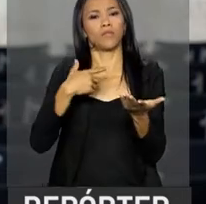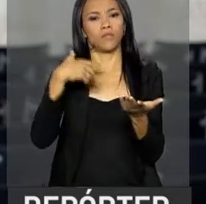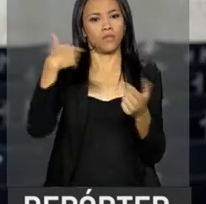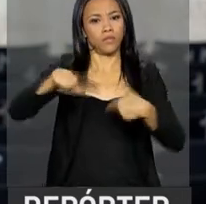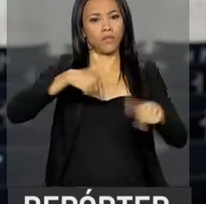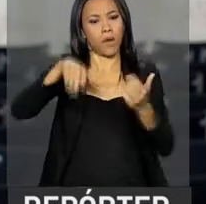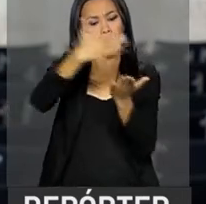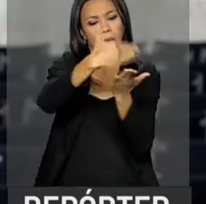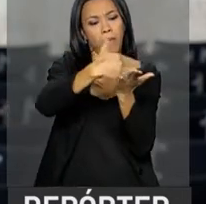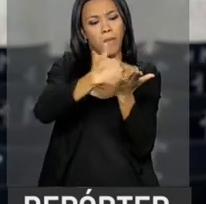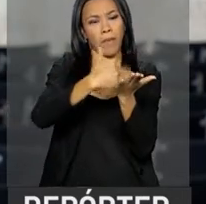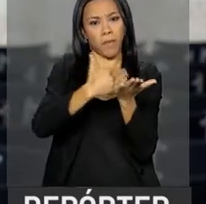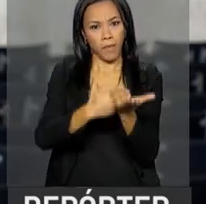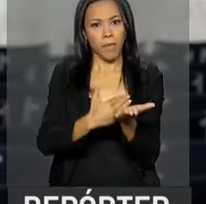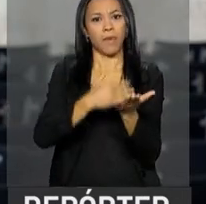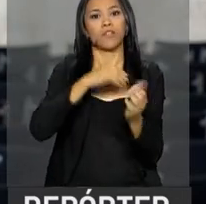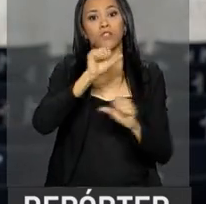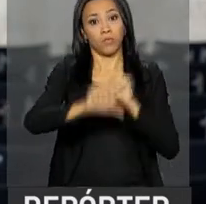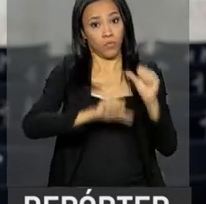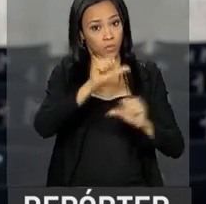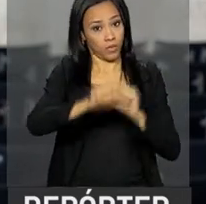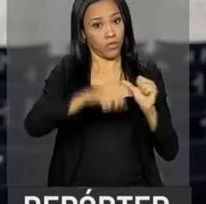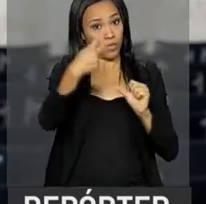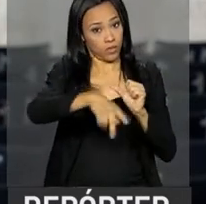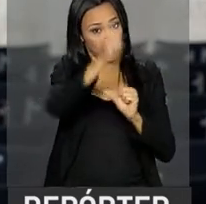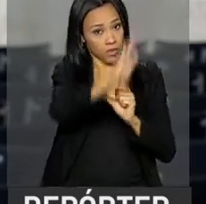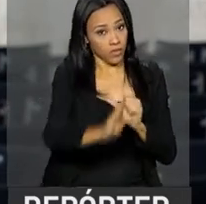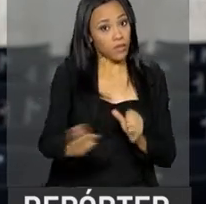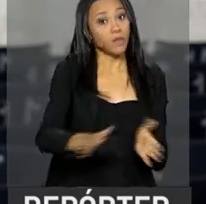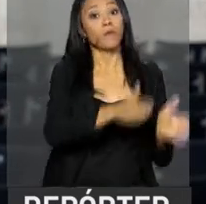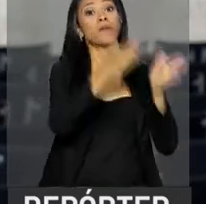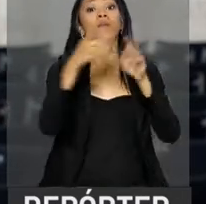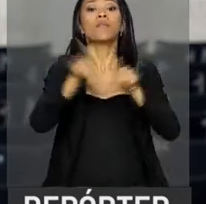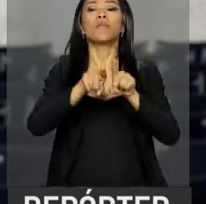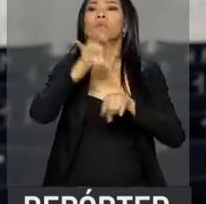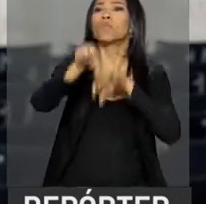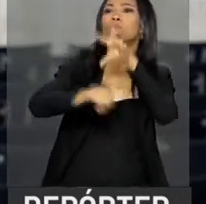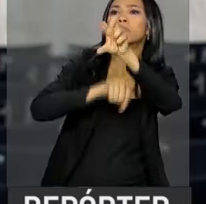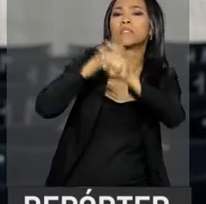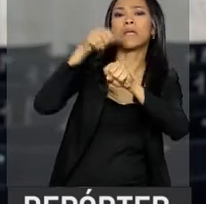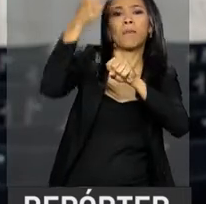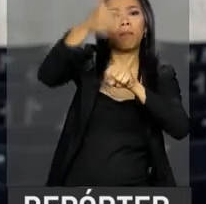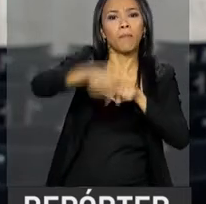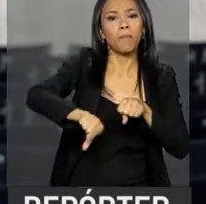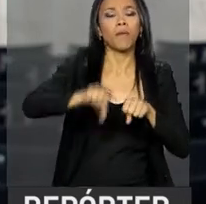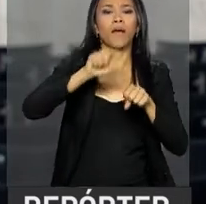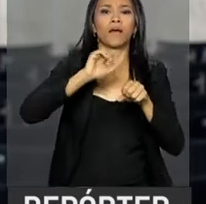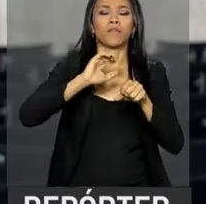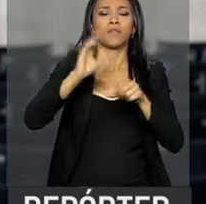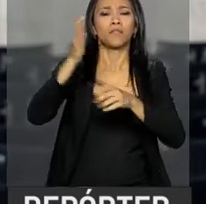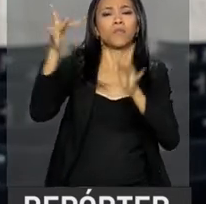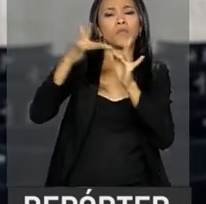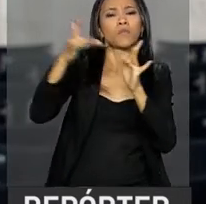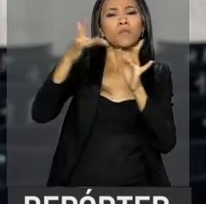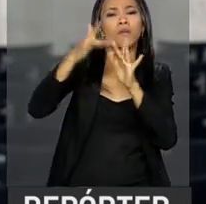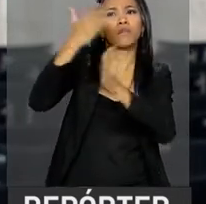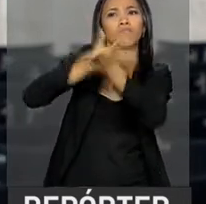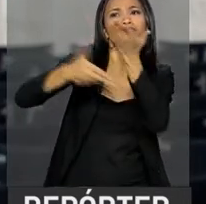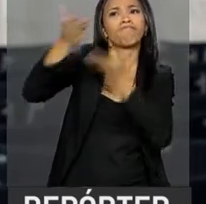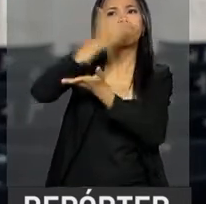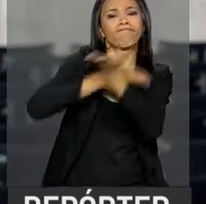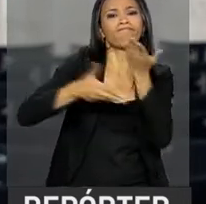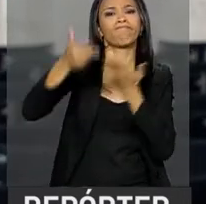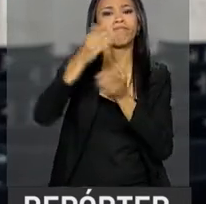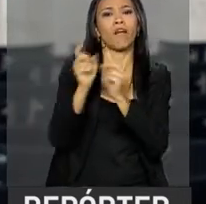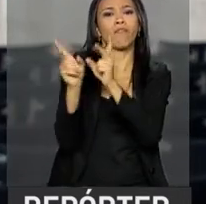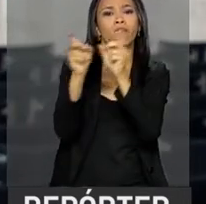reformas em curso no país e também com a busca de maior integração do brasil aos fluxos de comércio